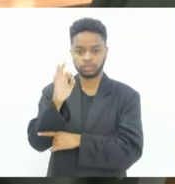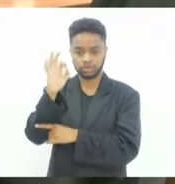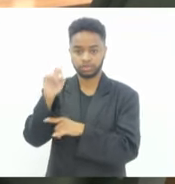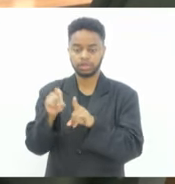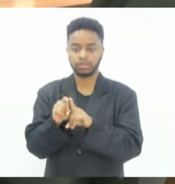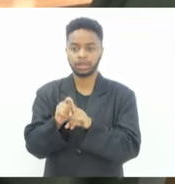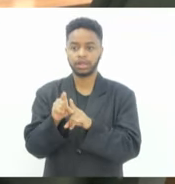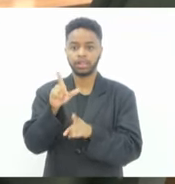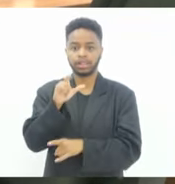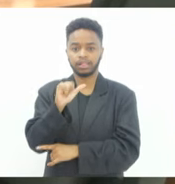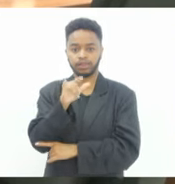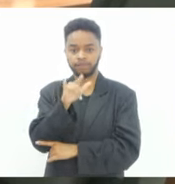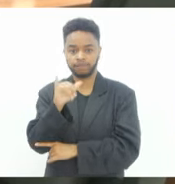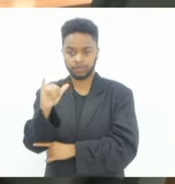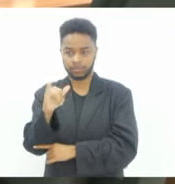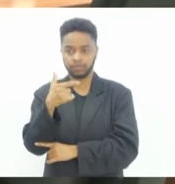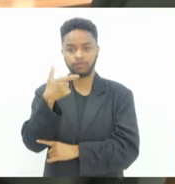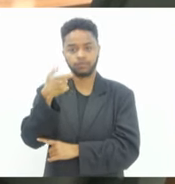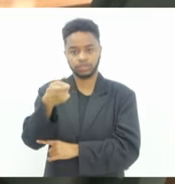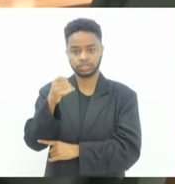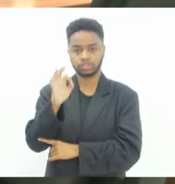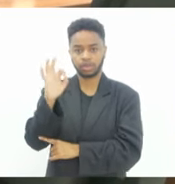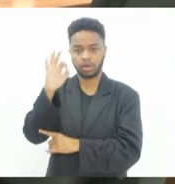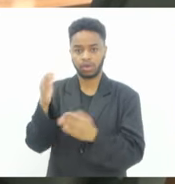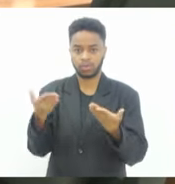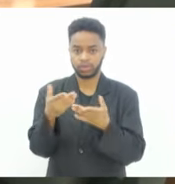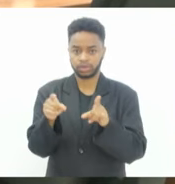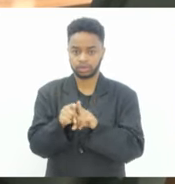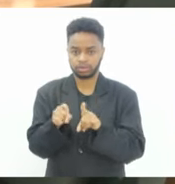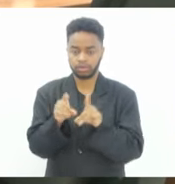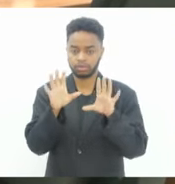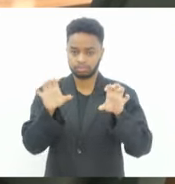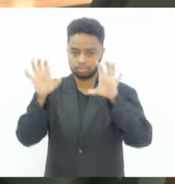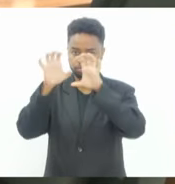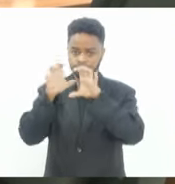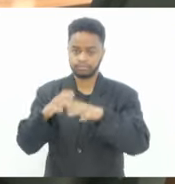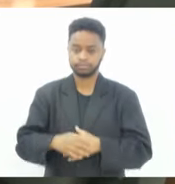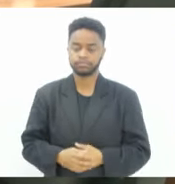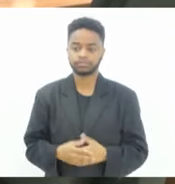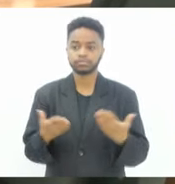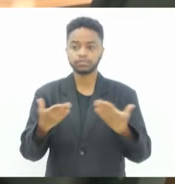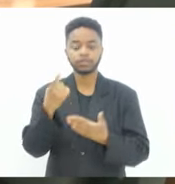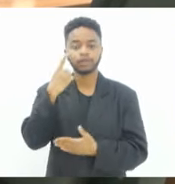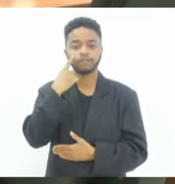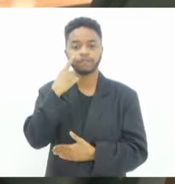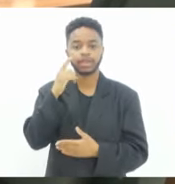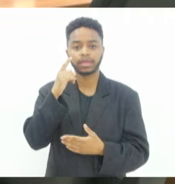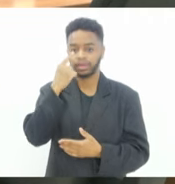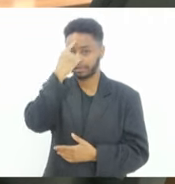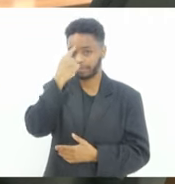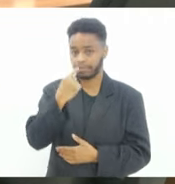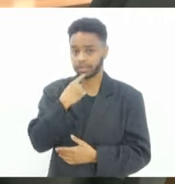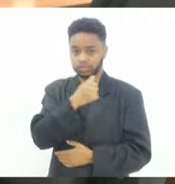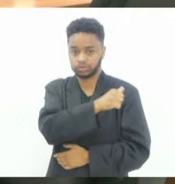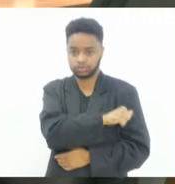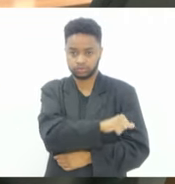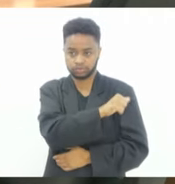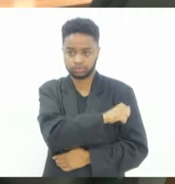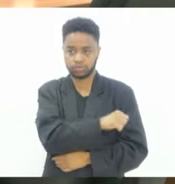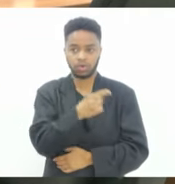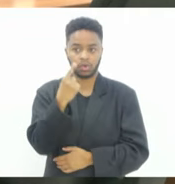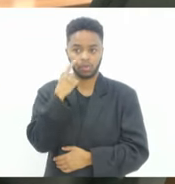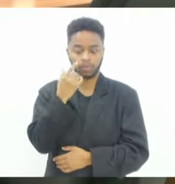Levi Gasparian, que está 20 graus agora nesse momento, tempo nublado. Vamos ver agora imagens do Rio de Janeiro. Você vê